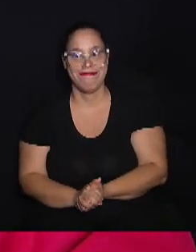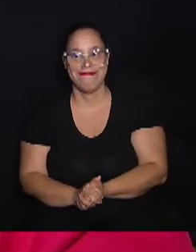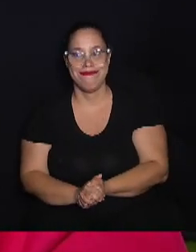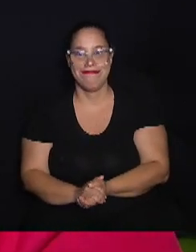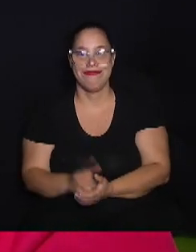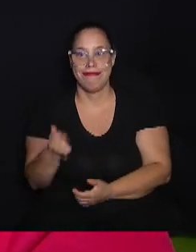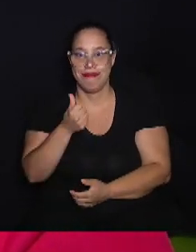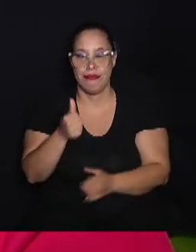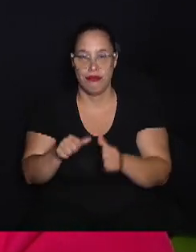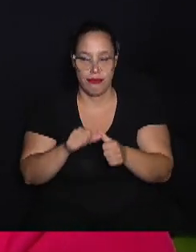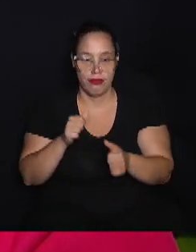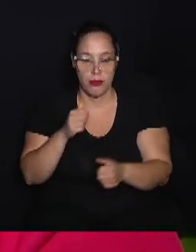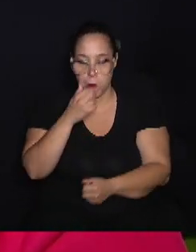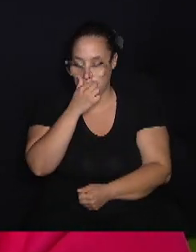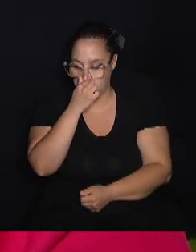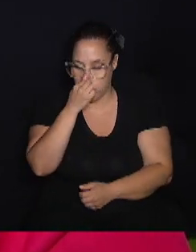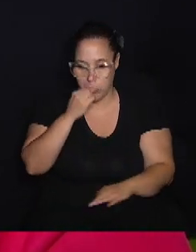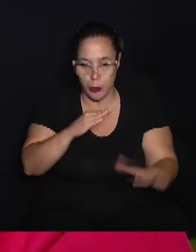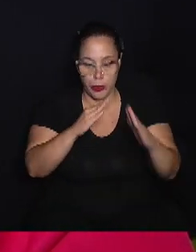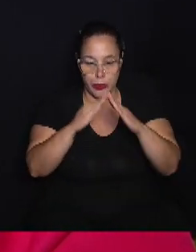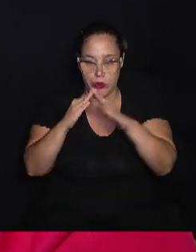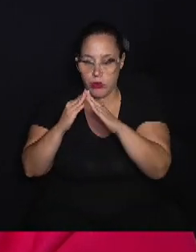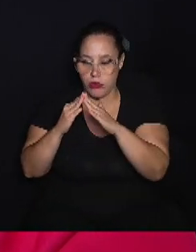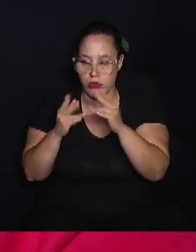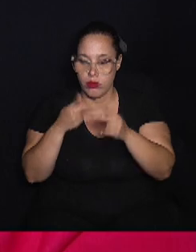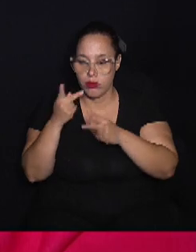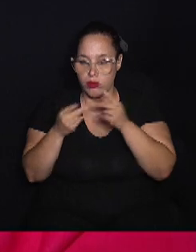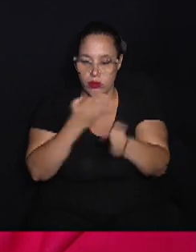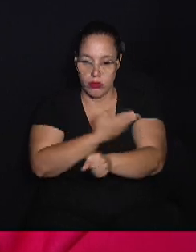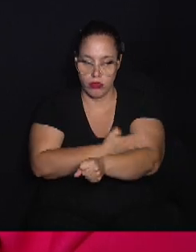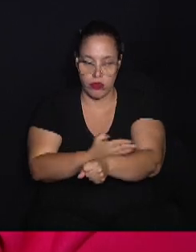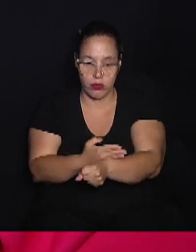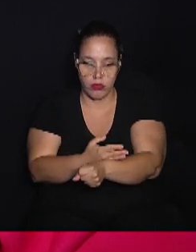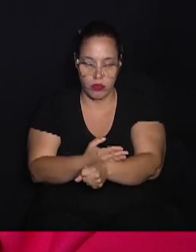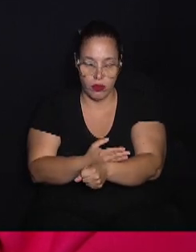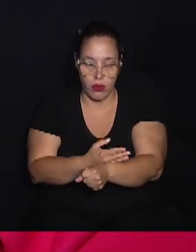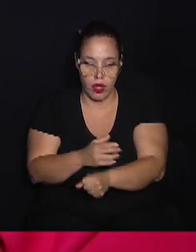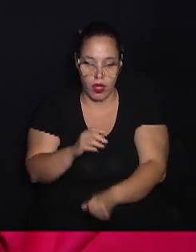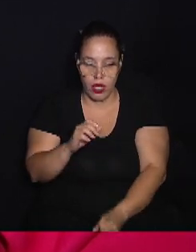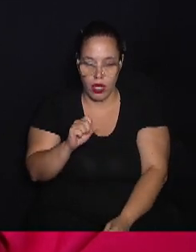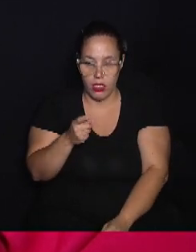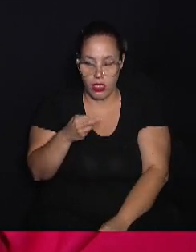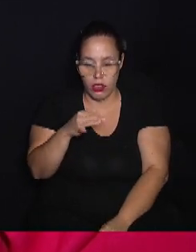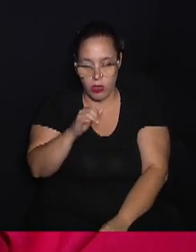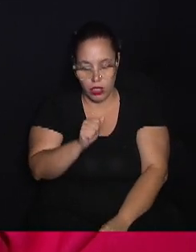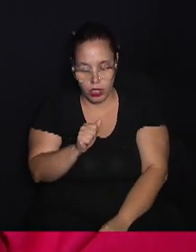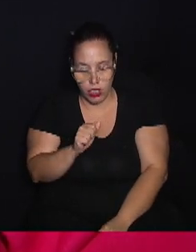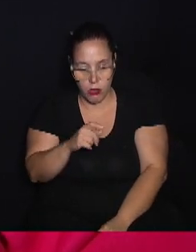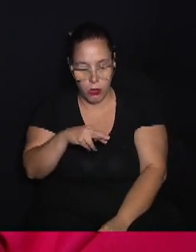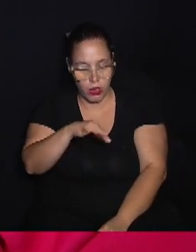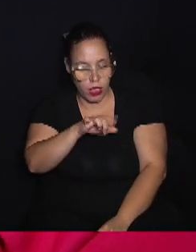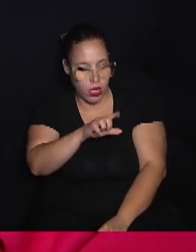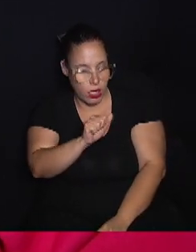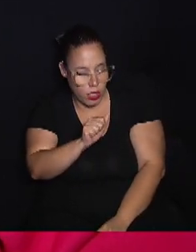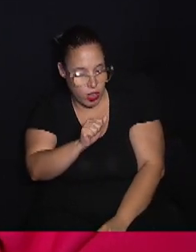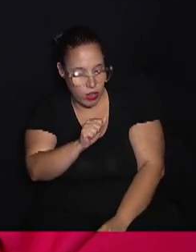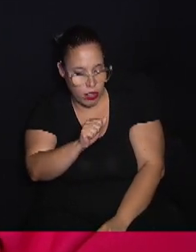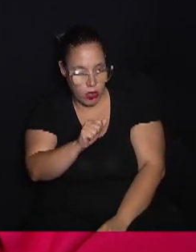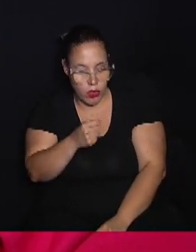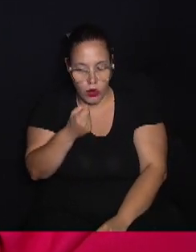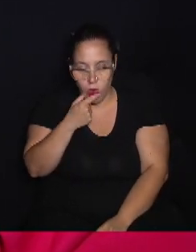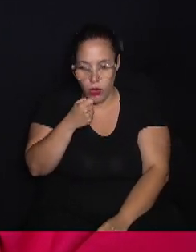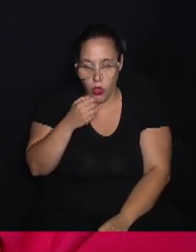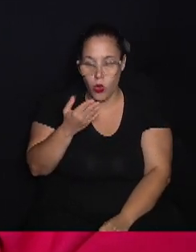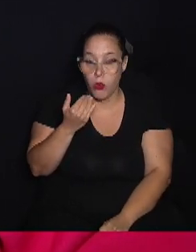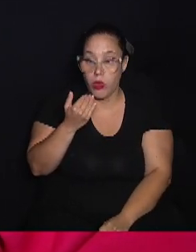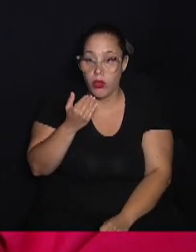primeira de novo o pessoal de casa costuma às vezes colocar o remédio na salsicha em uma mortadela em pedacinhos de